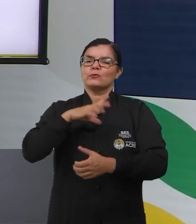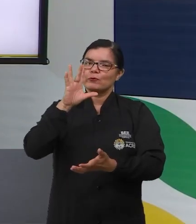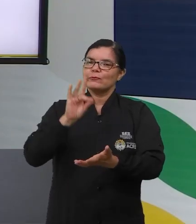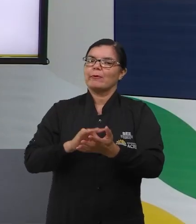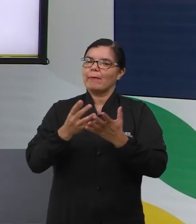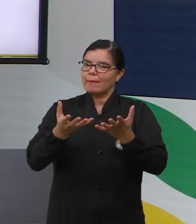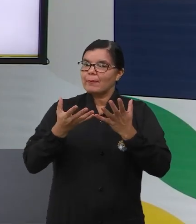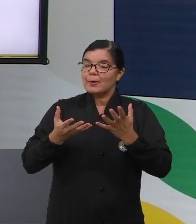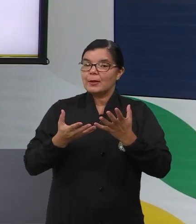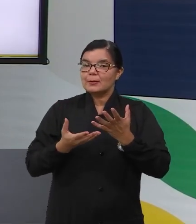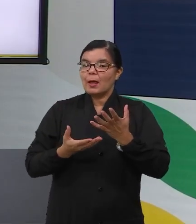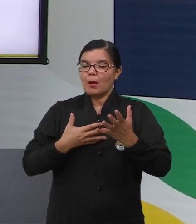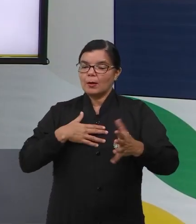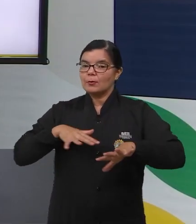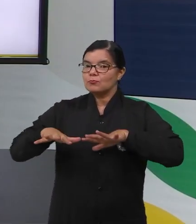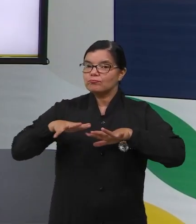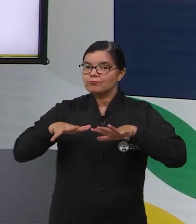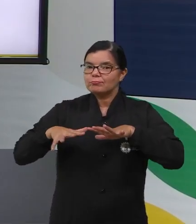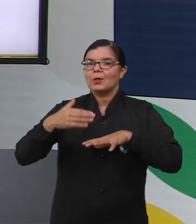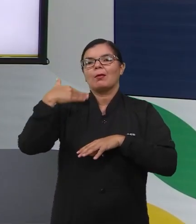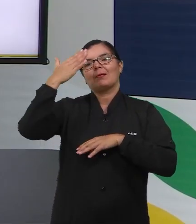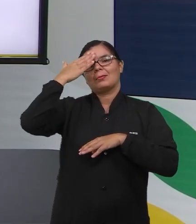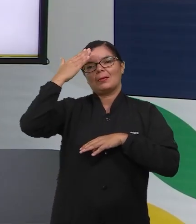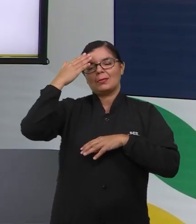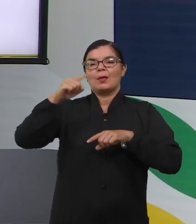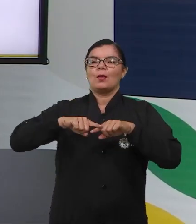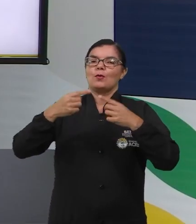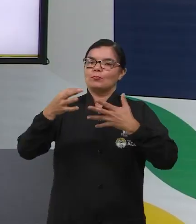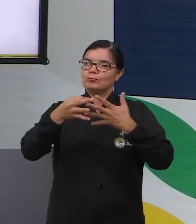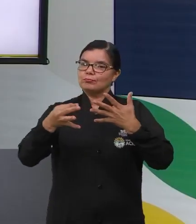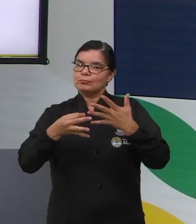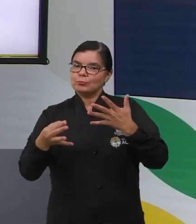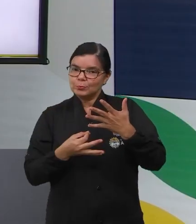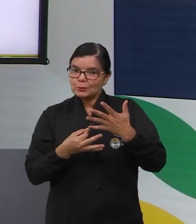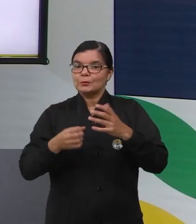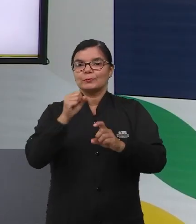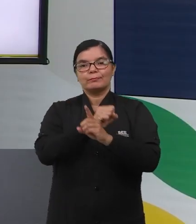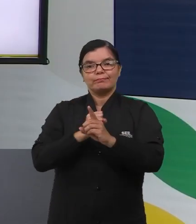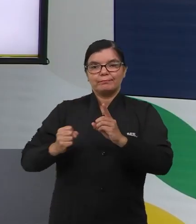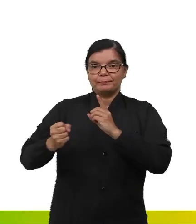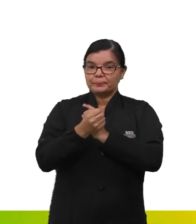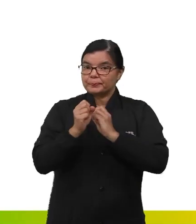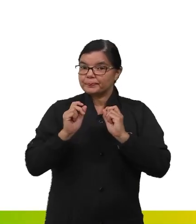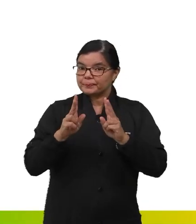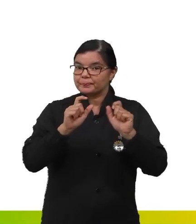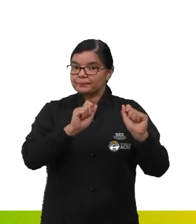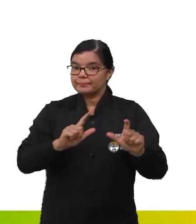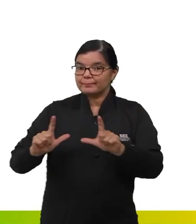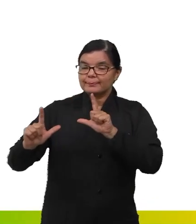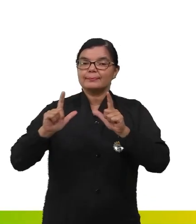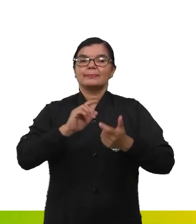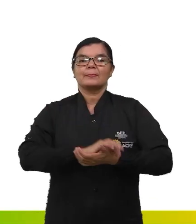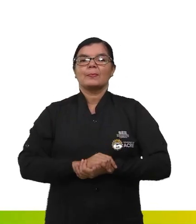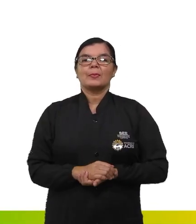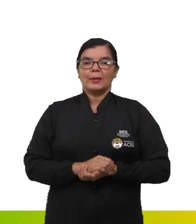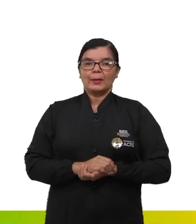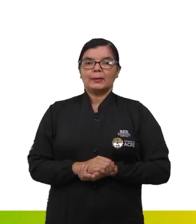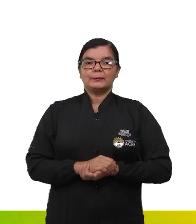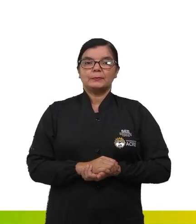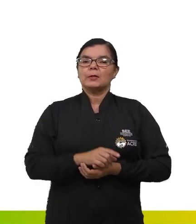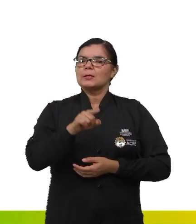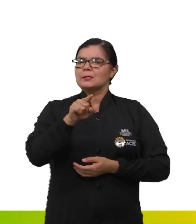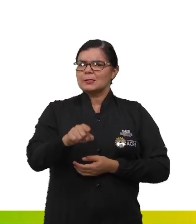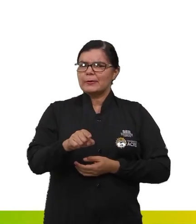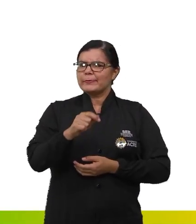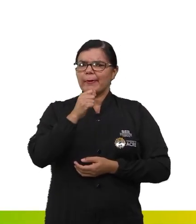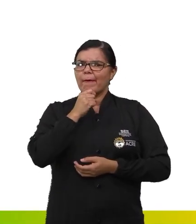gente busca movimentar e entender esses aspectos desses dilemas sociais. Ok? Avança mais um pouquinho aqui. Se você